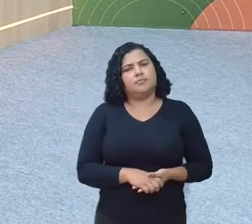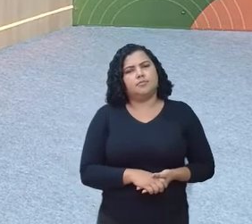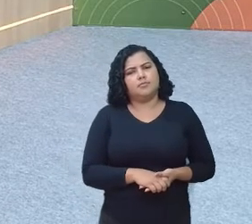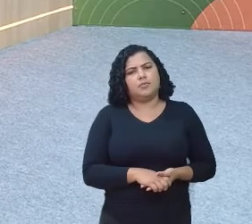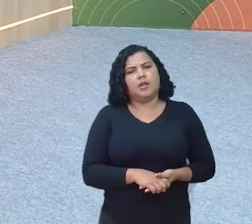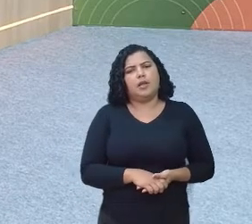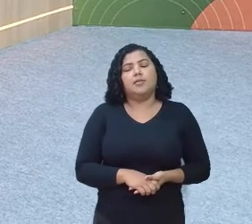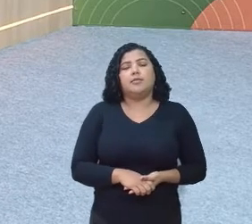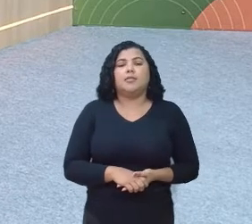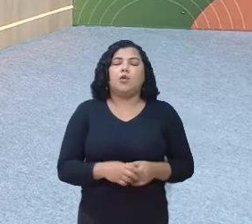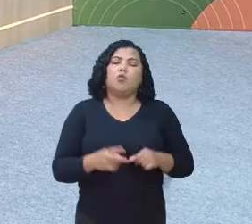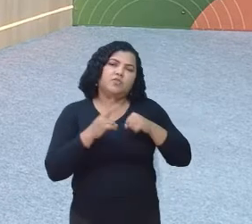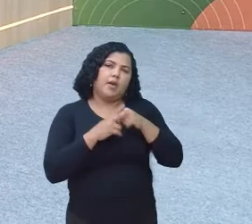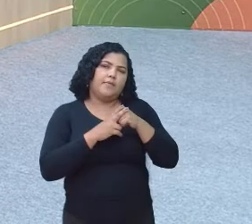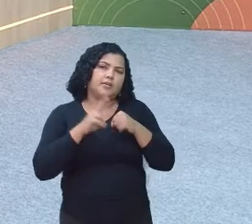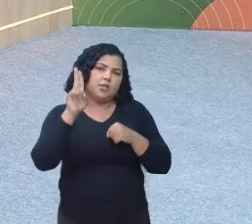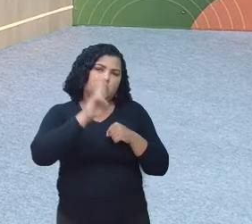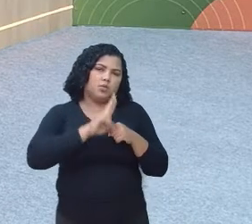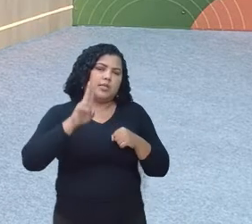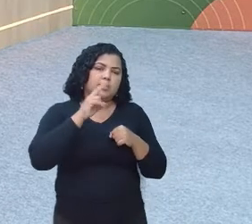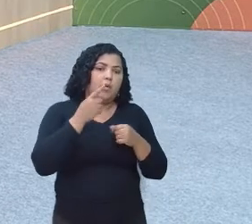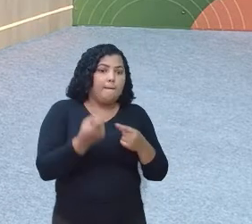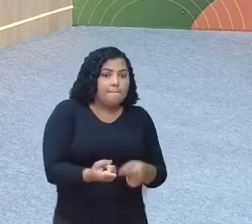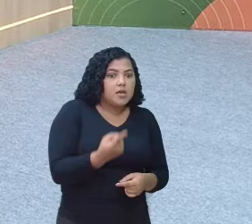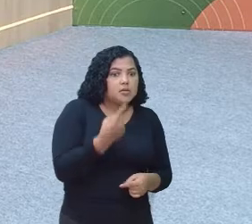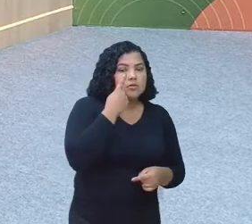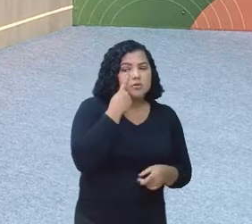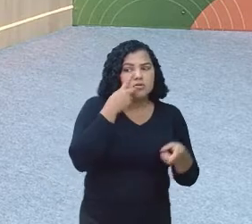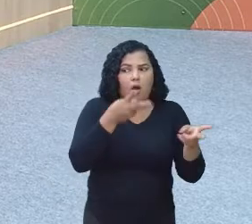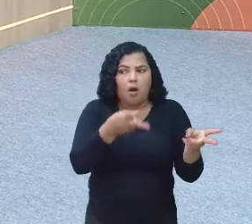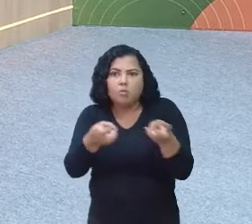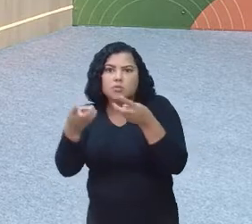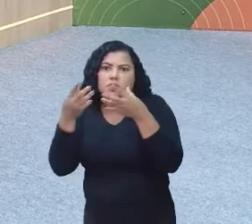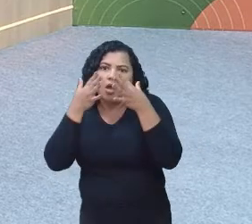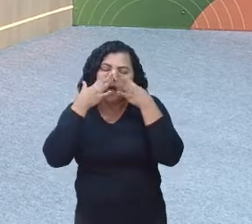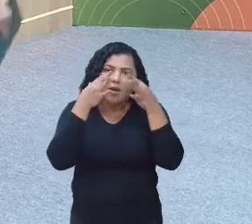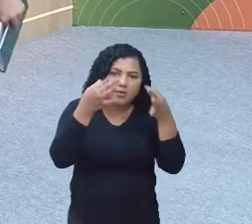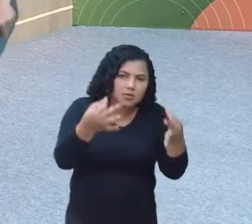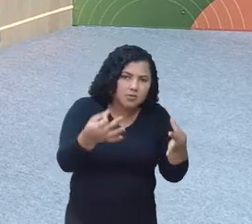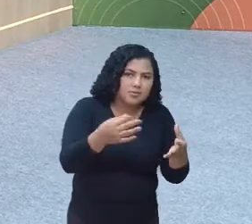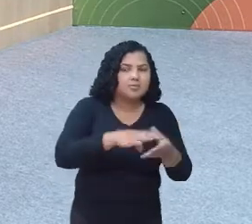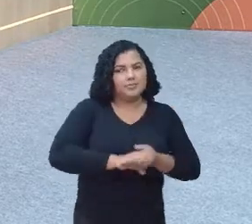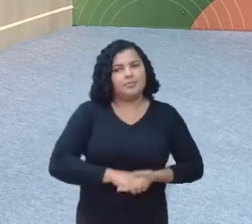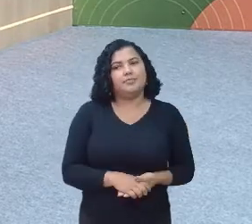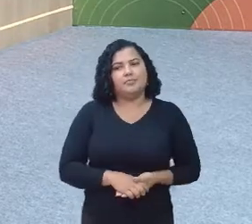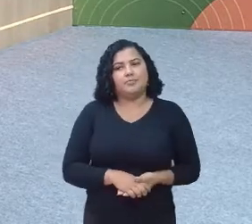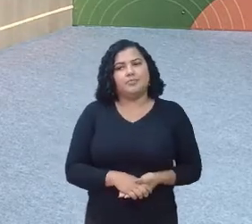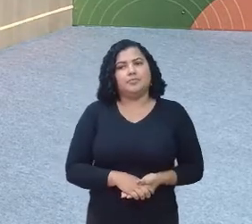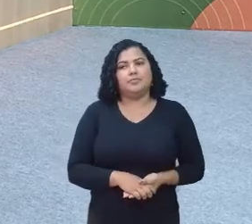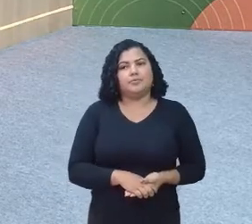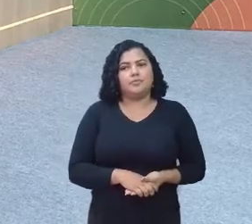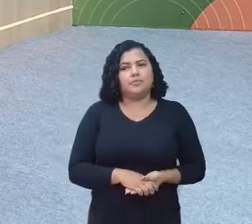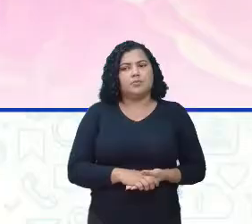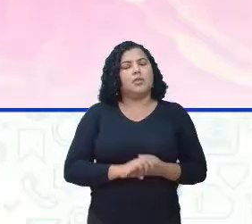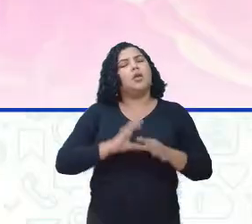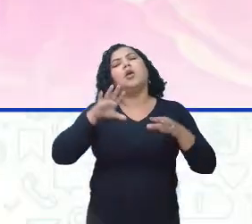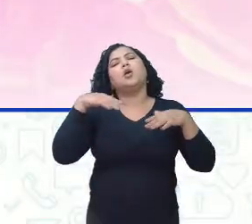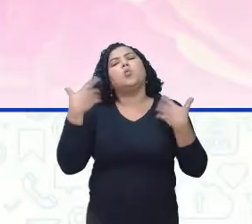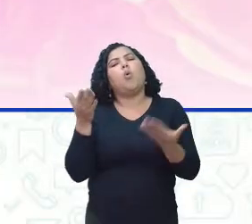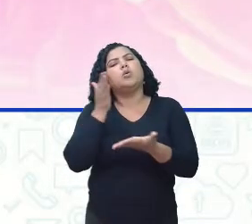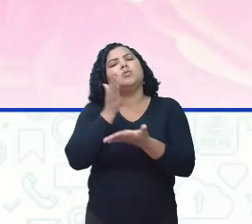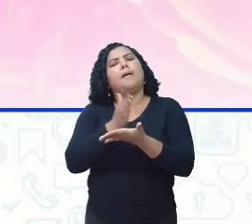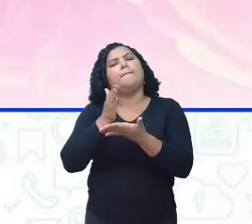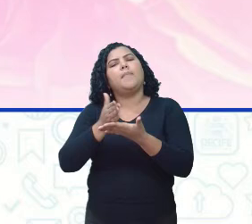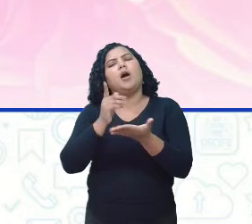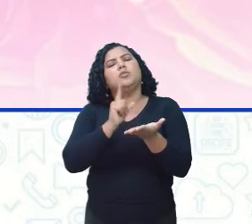vão aparecer de forma muito mais marcadas no texto de artigo de opinião. E quais as partes de um artigo